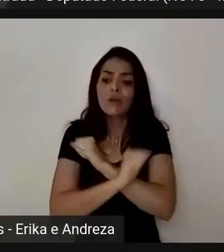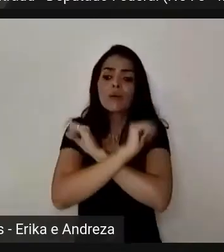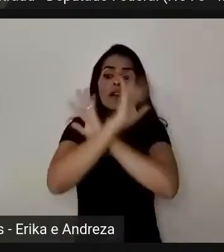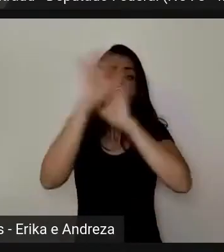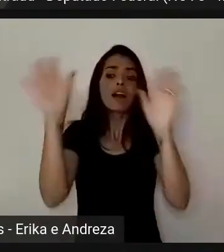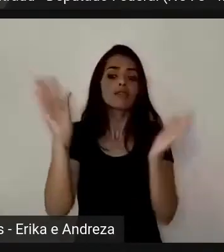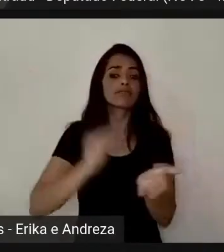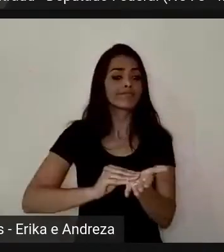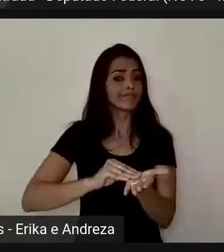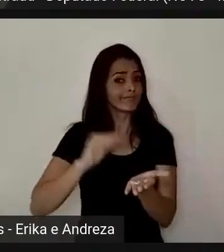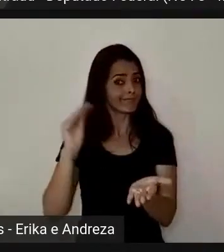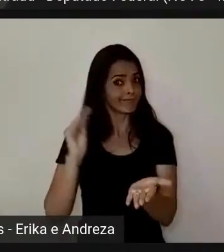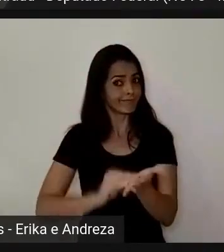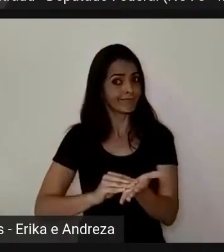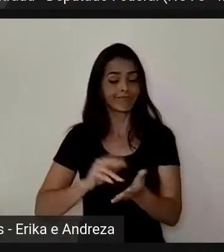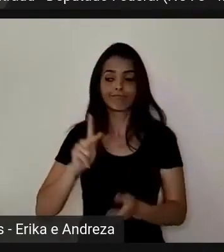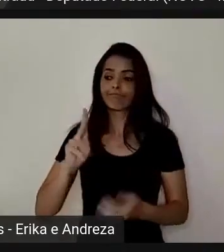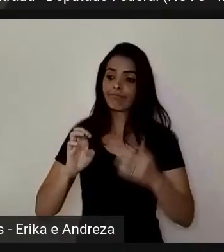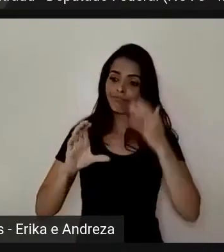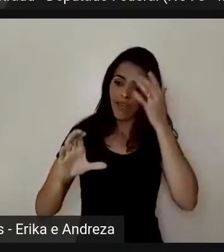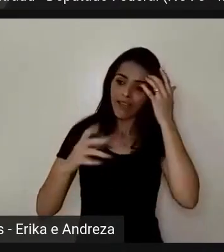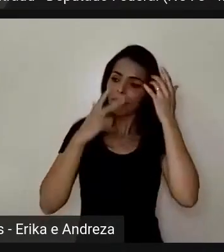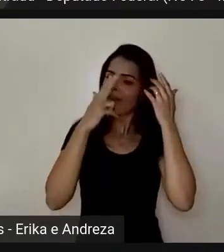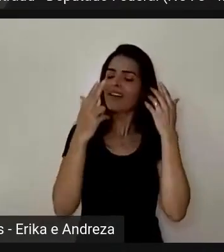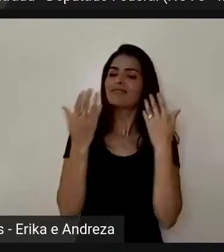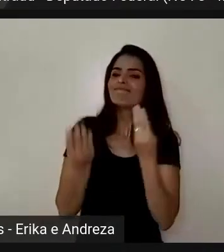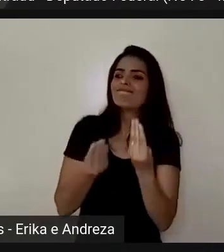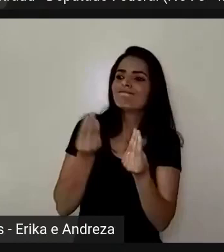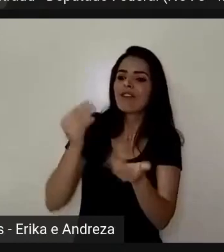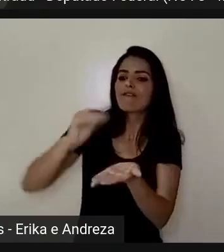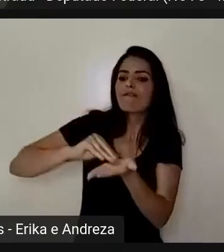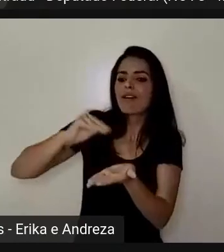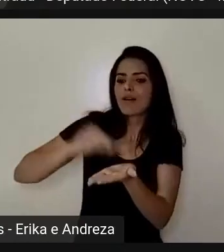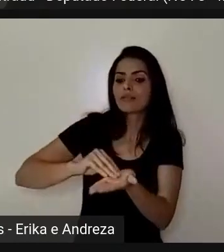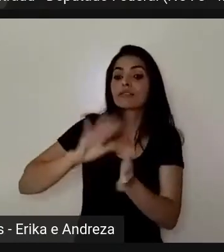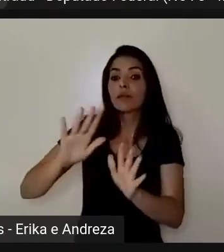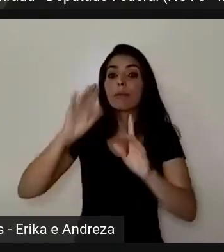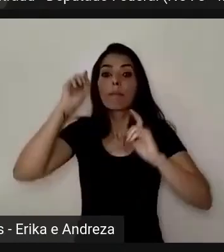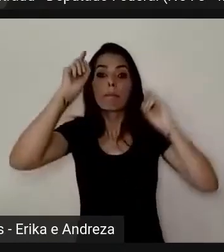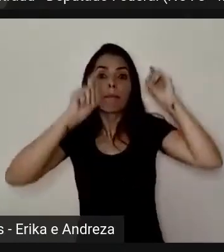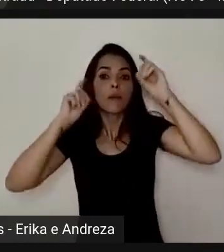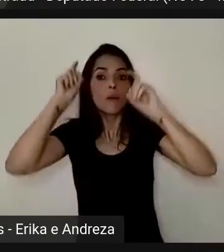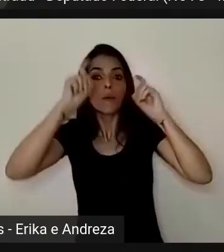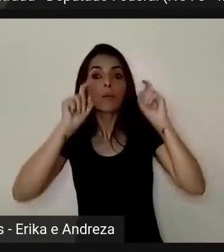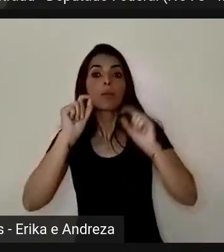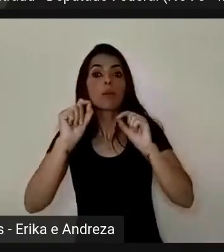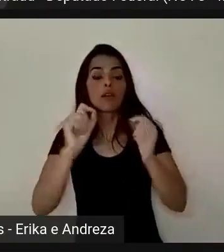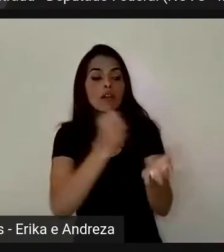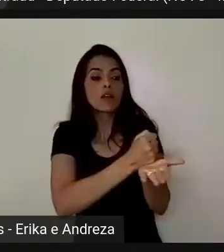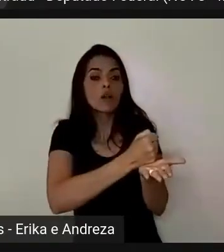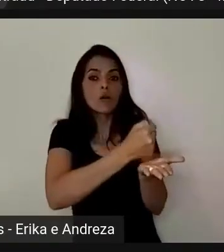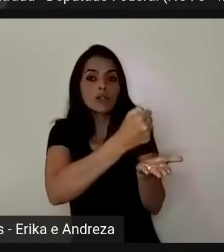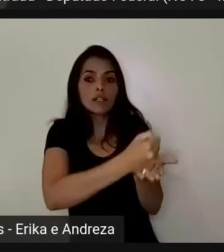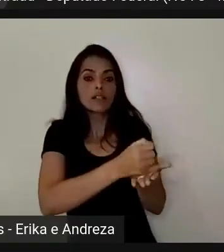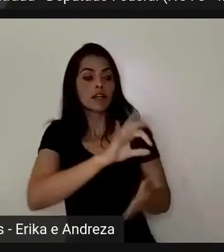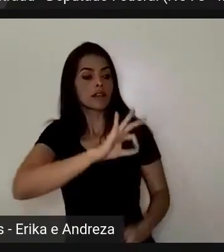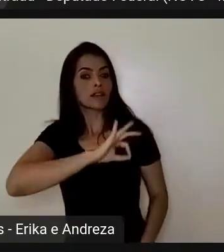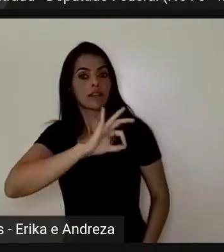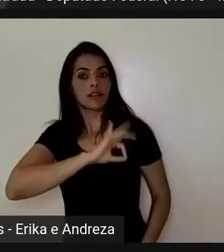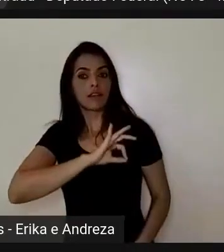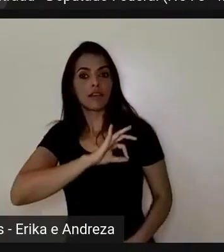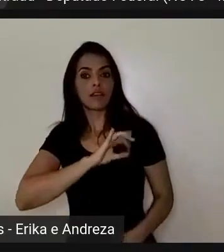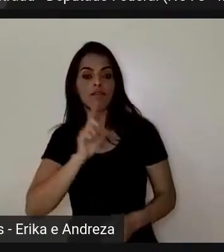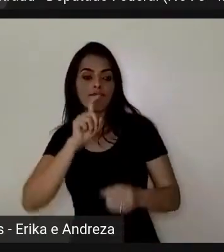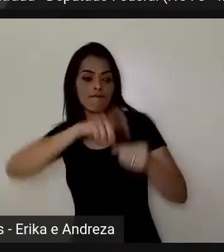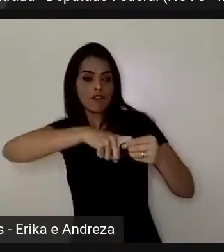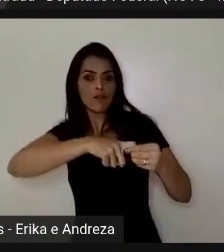PEC deixou muita coisa em aberto sobre ele. Me preocupa, por exemplo, o fato da gente contratar aí um delegado no vínculo de experiência